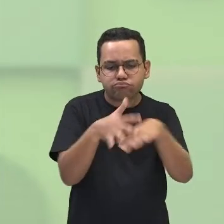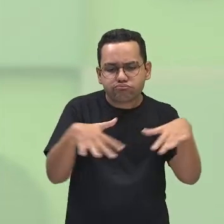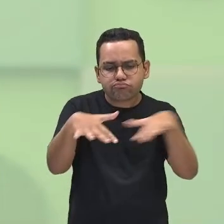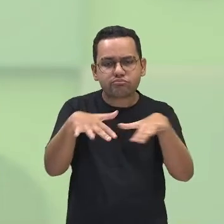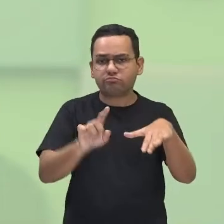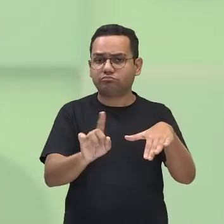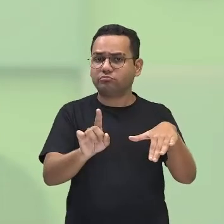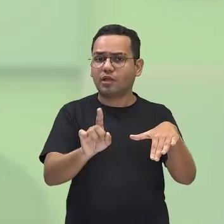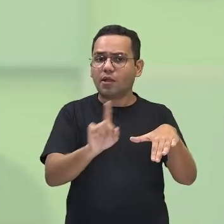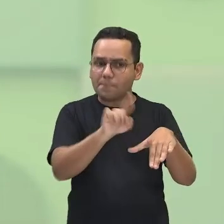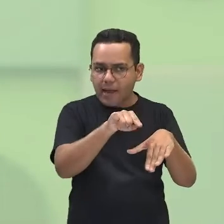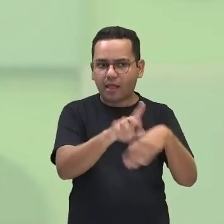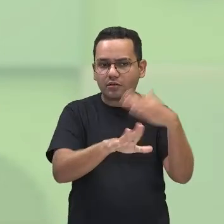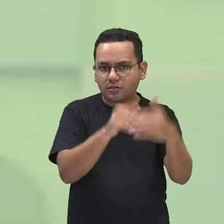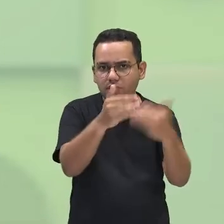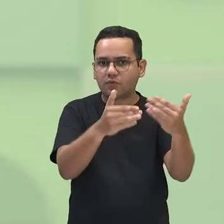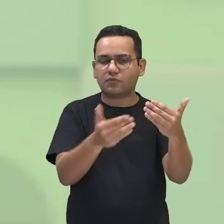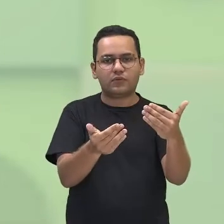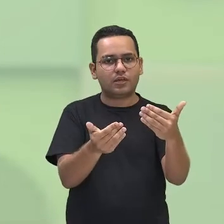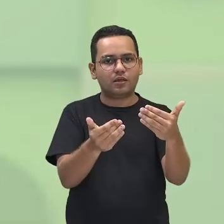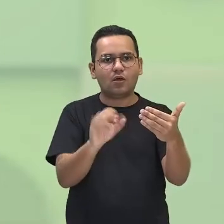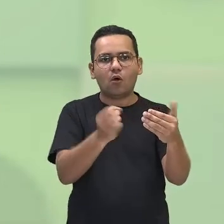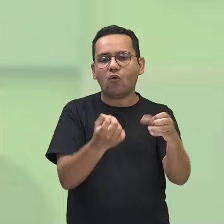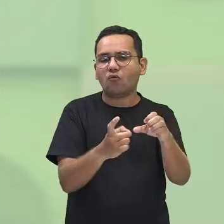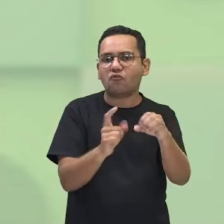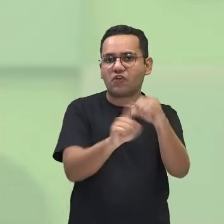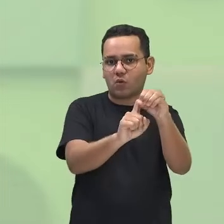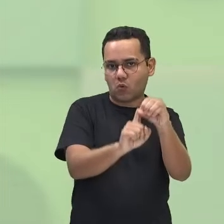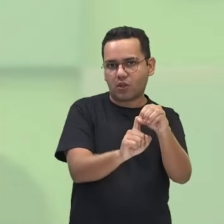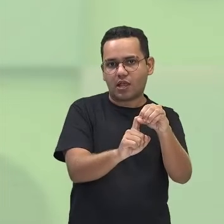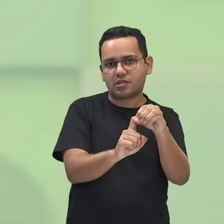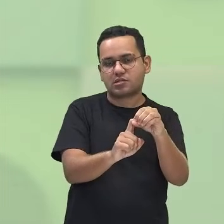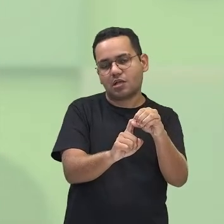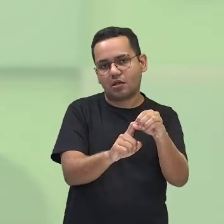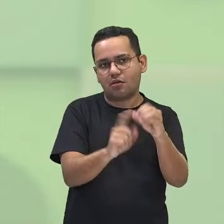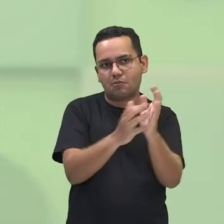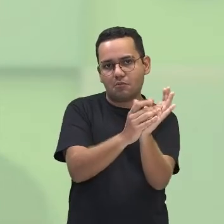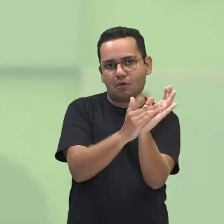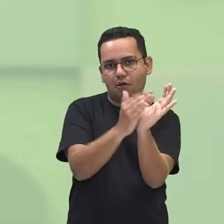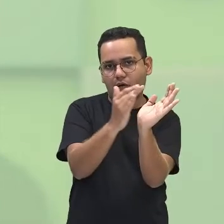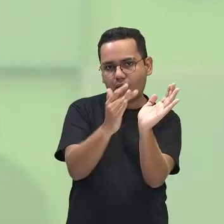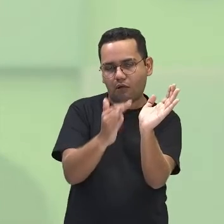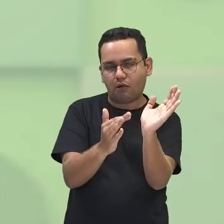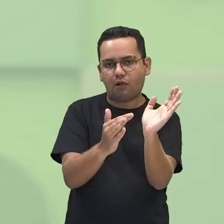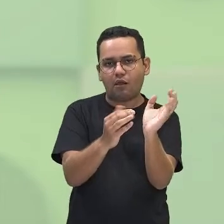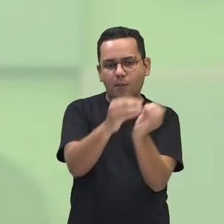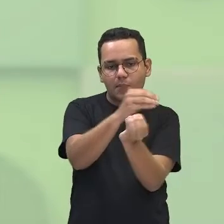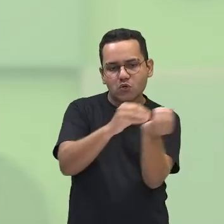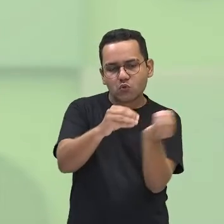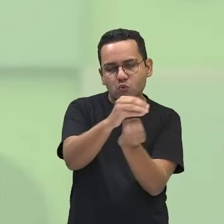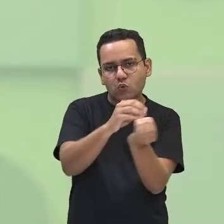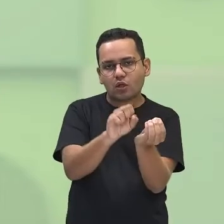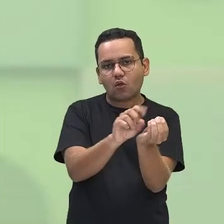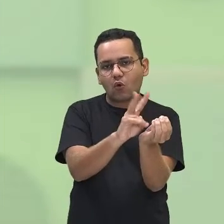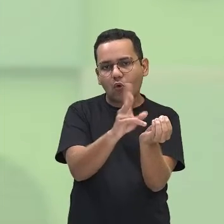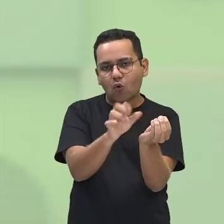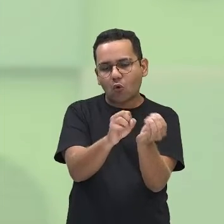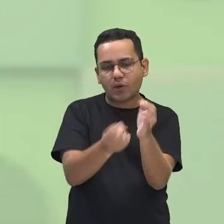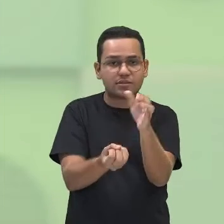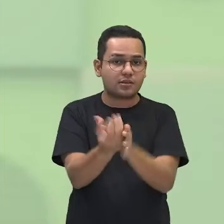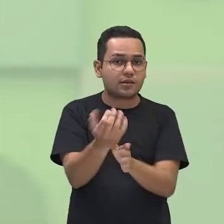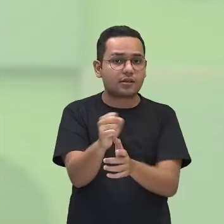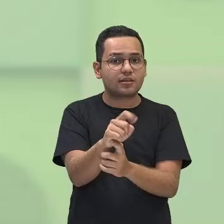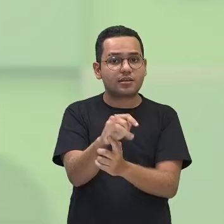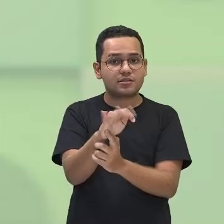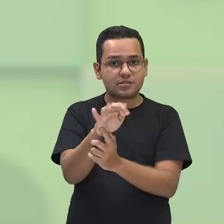água para ocorrer aí essa fecundação do grão de pólen com óvulo e assim formar as sementes